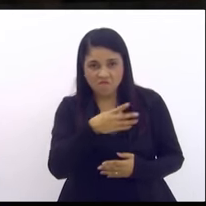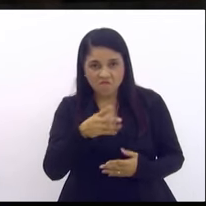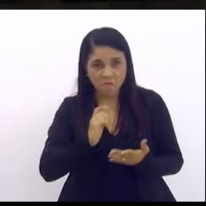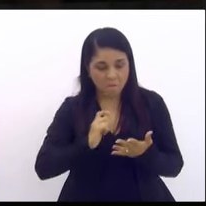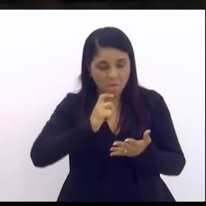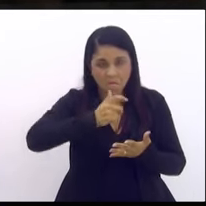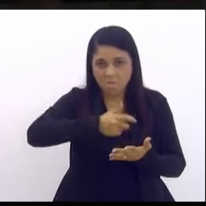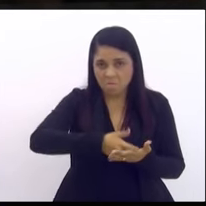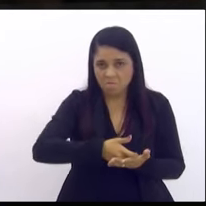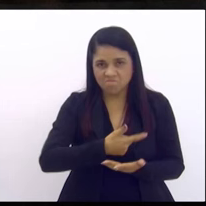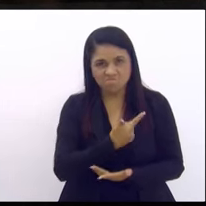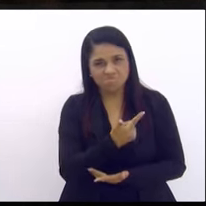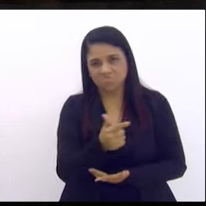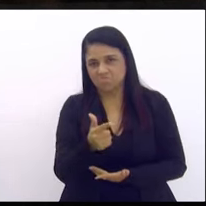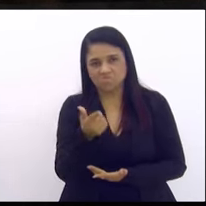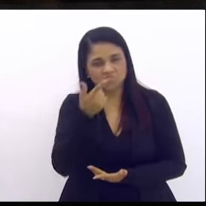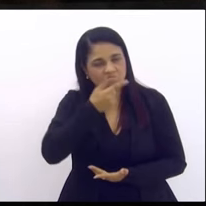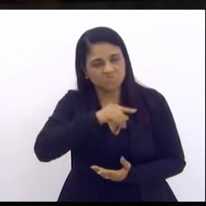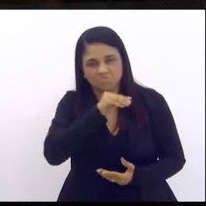conseguiu pagar